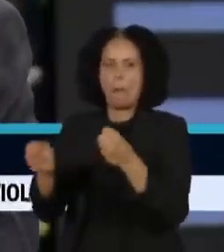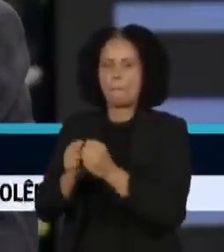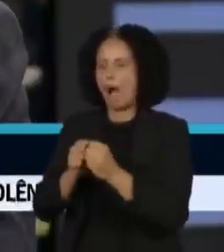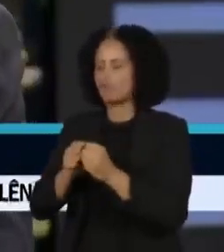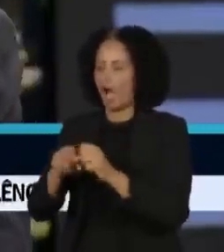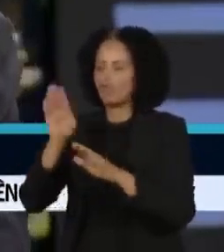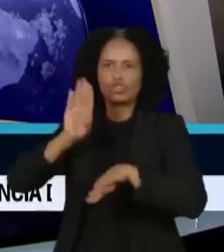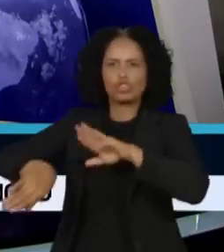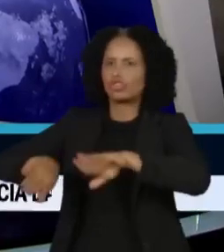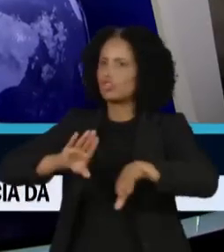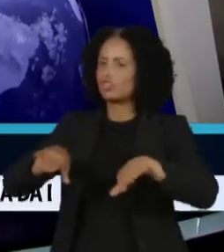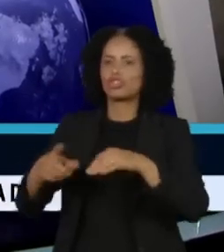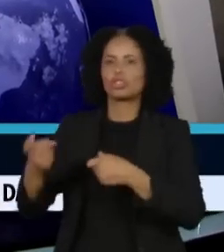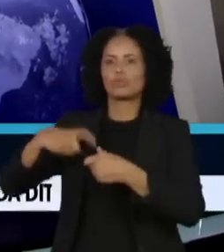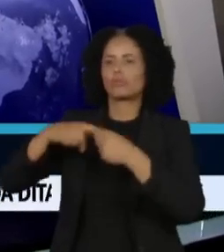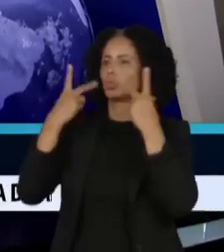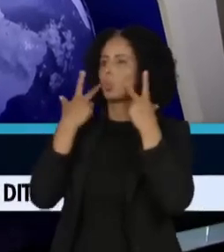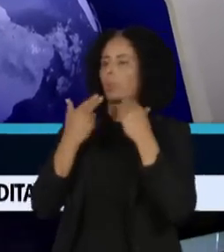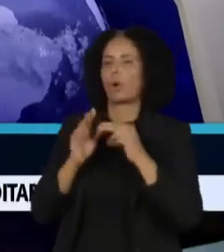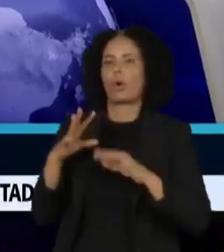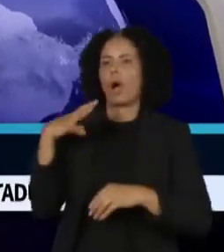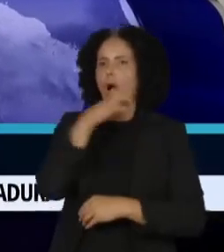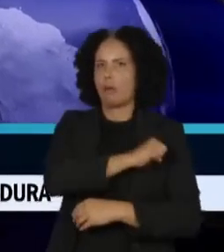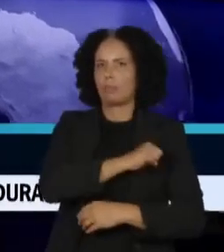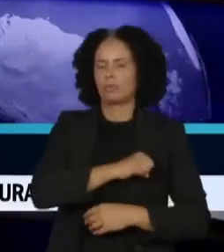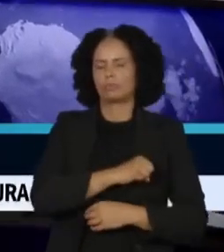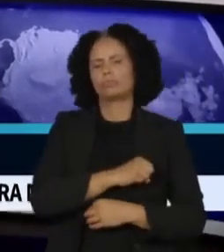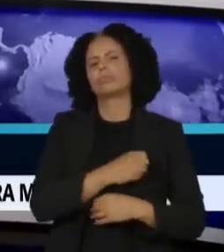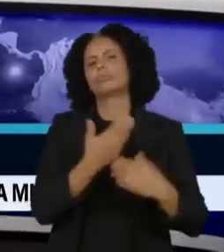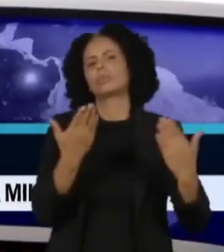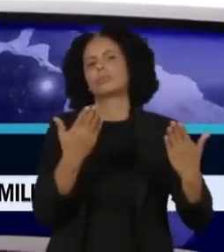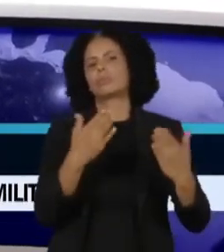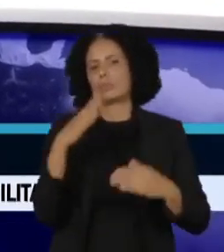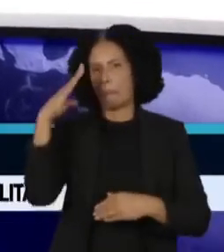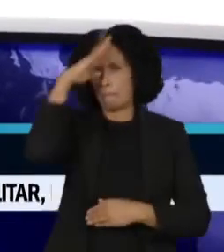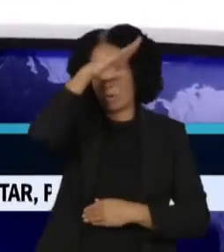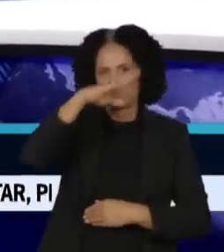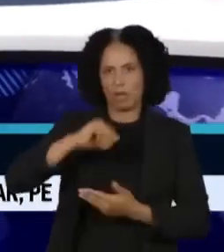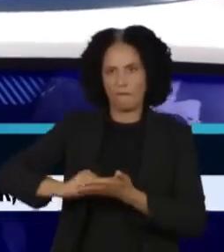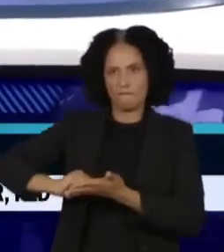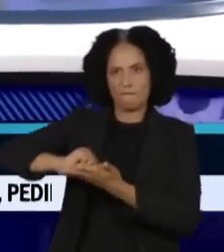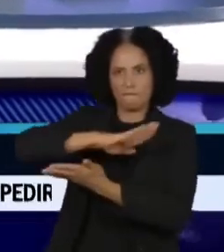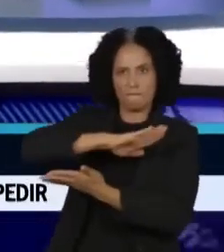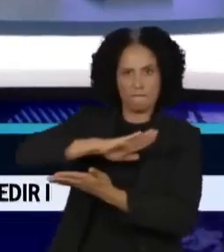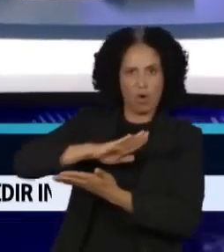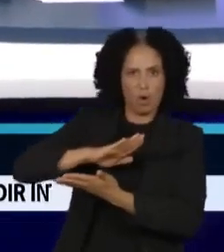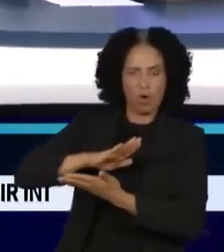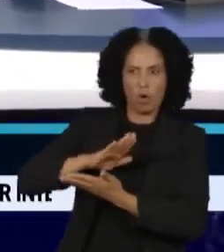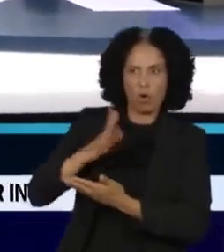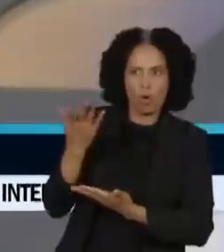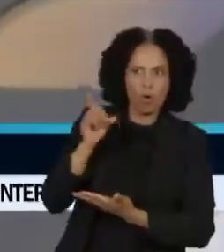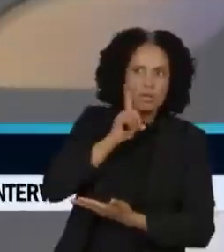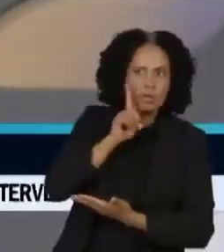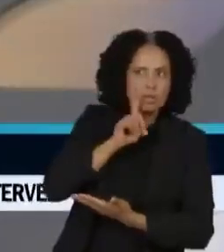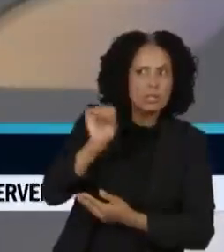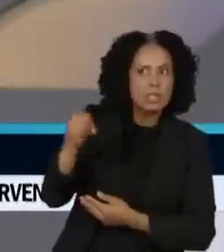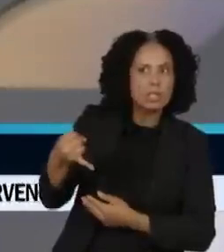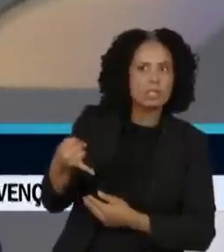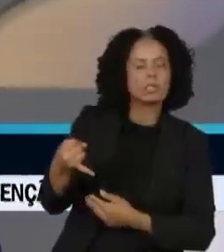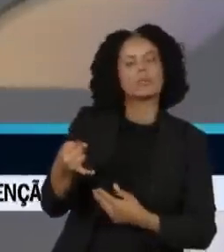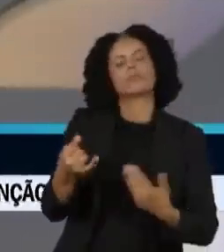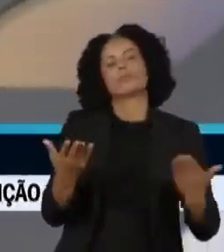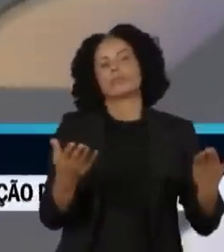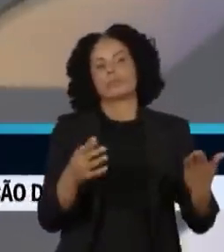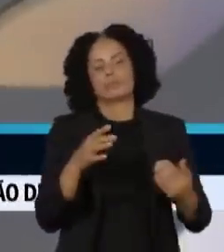nos ajuda agora os cara bolsonaro pode ser mesmo expulso dos Estados Unidos olha de fato